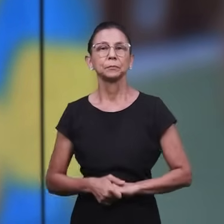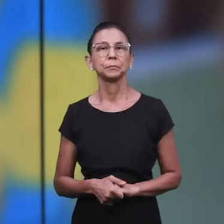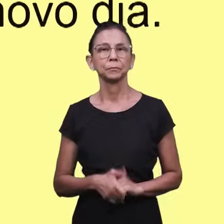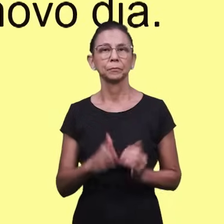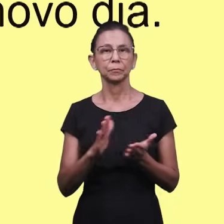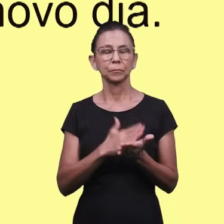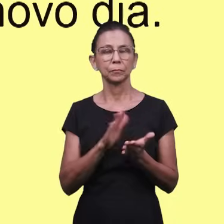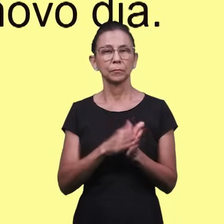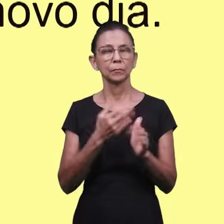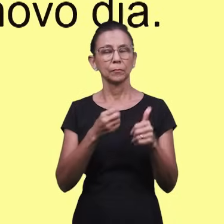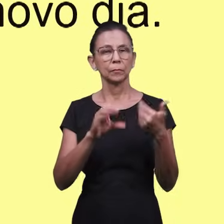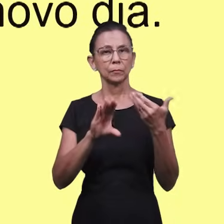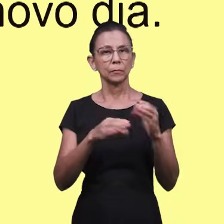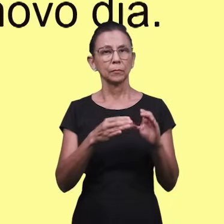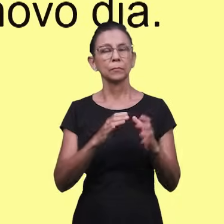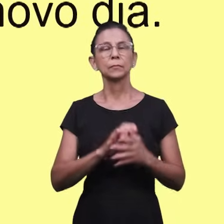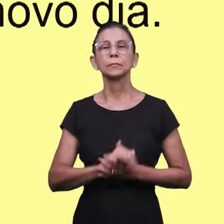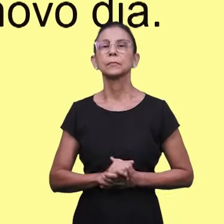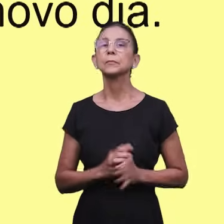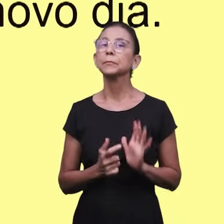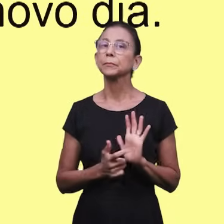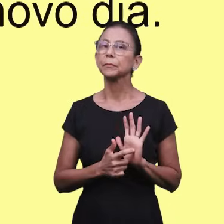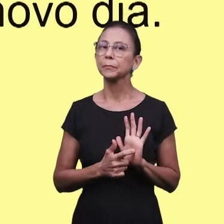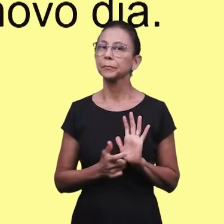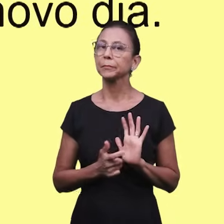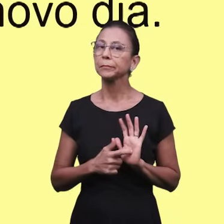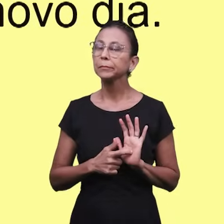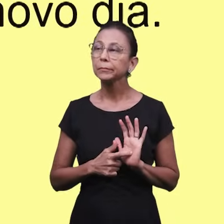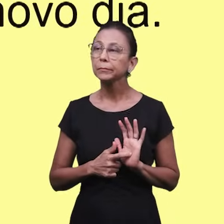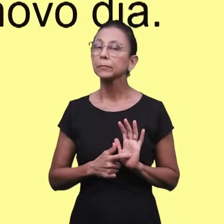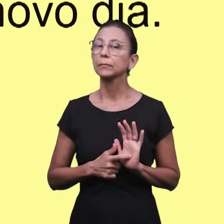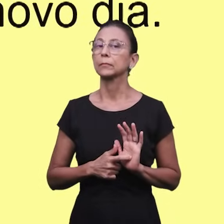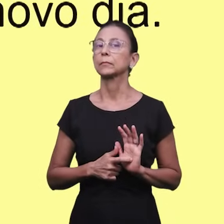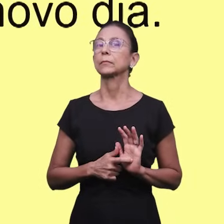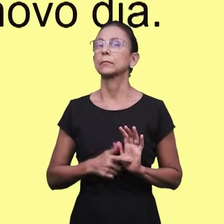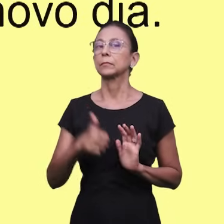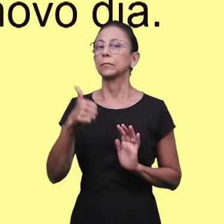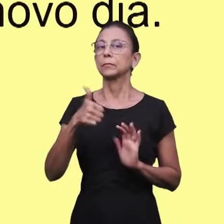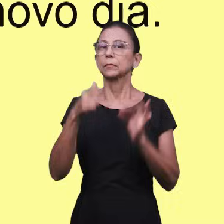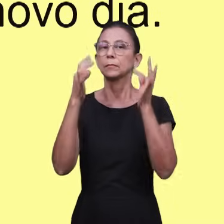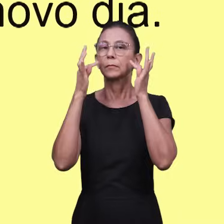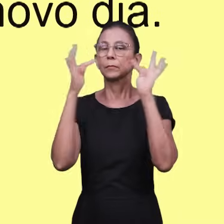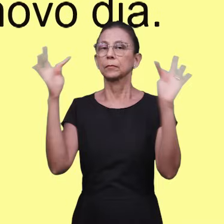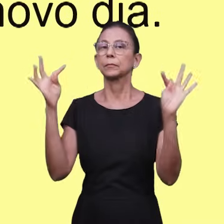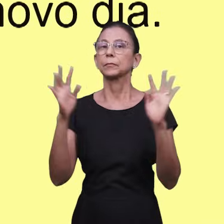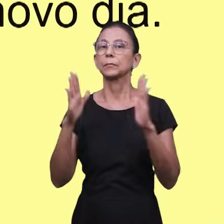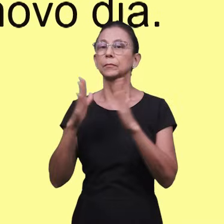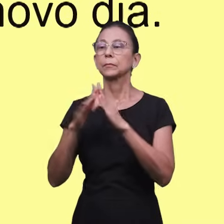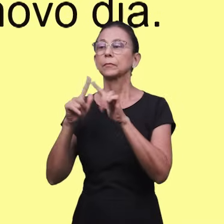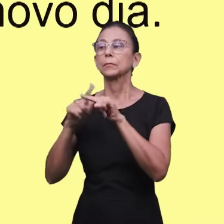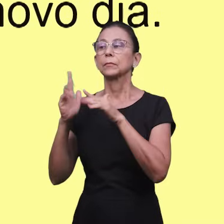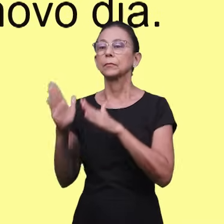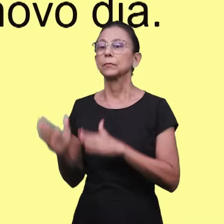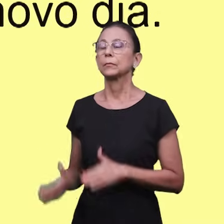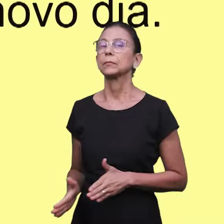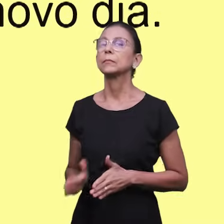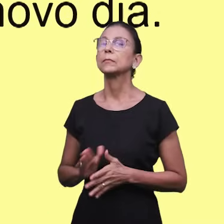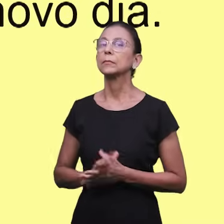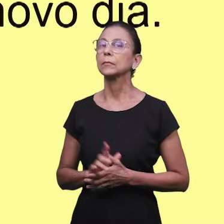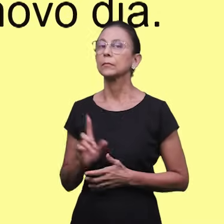lemos na Palavra de Deus, o primeiro testemunho que a Igreja Fiel dá é que ela é vista como a alva do